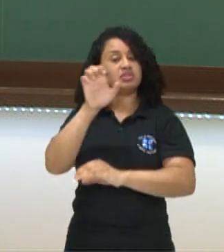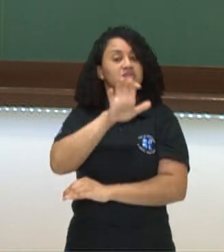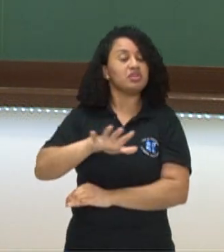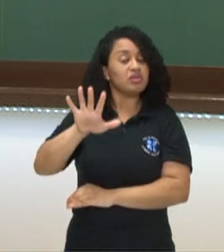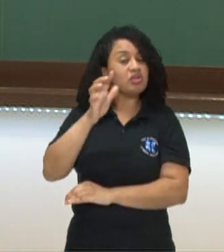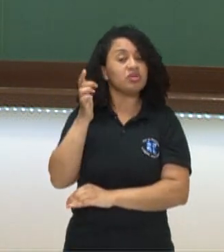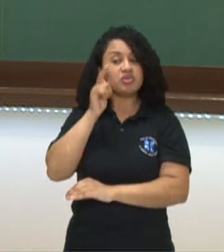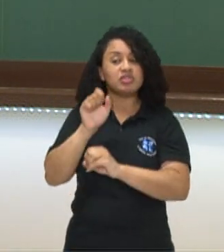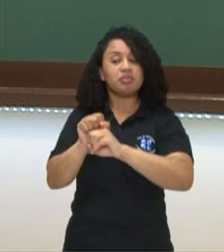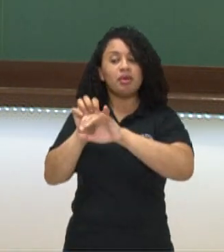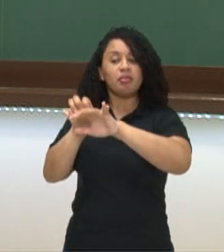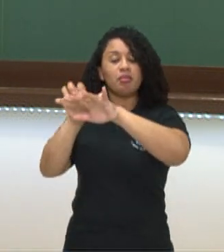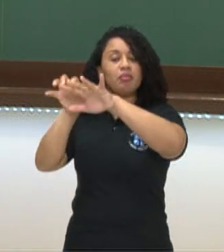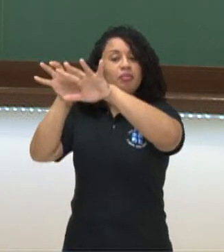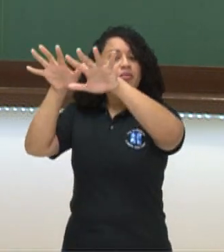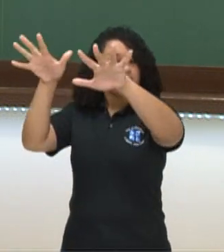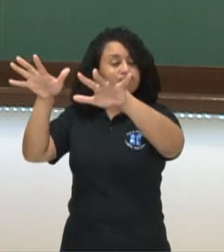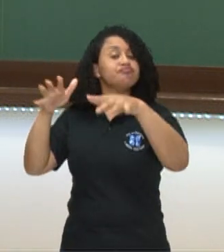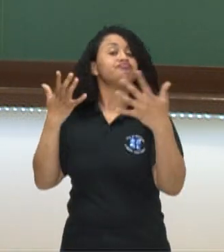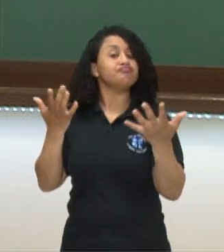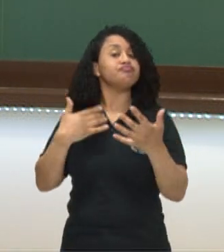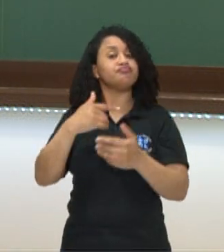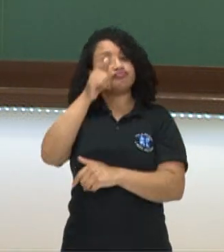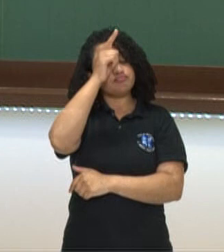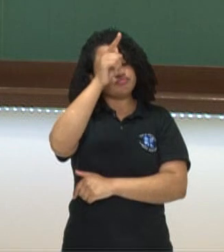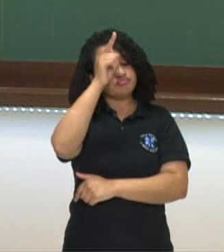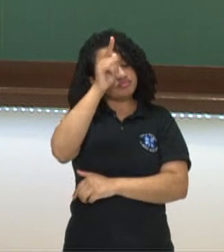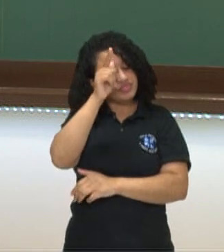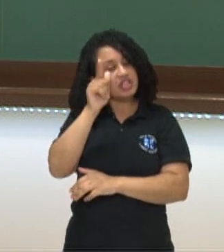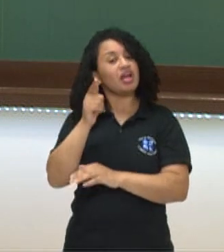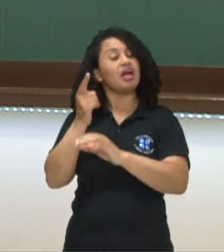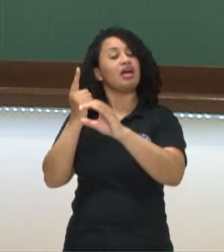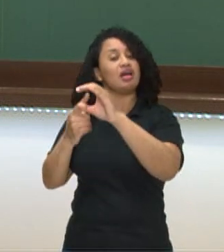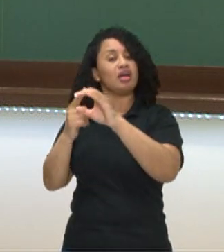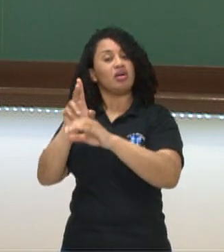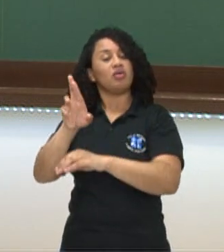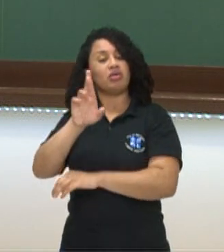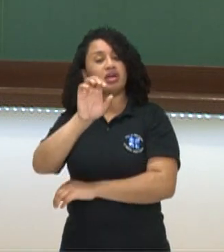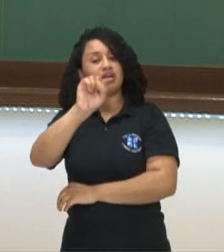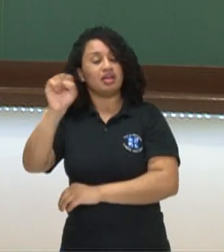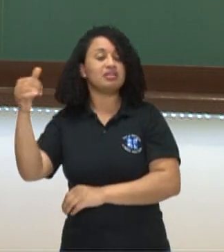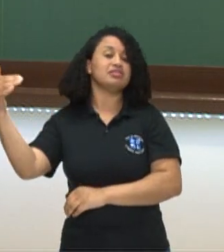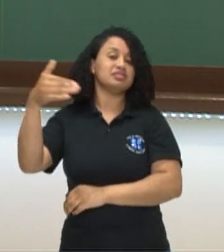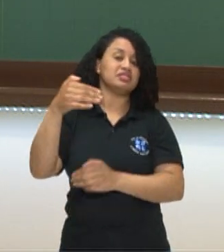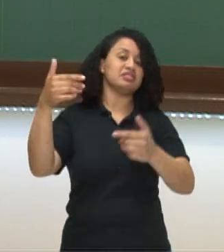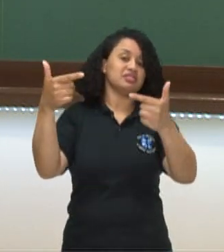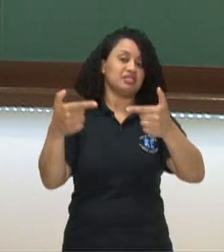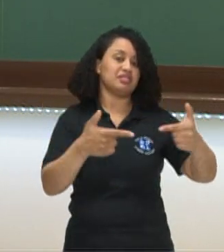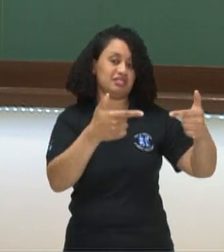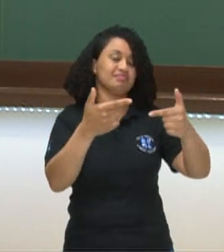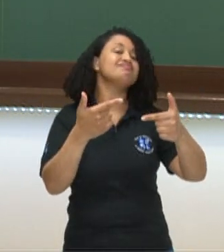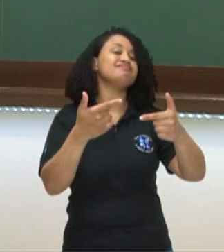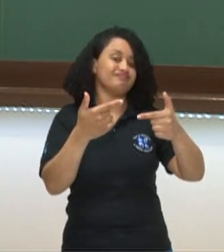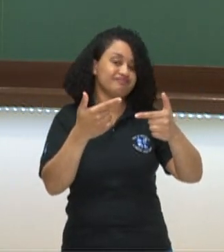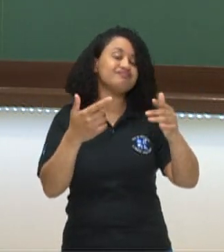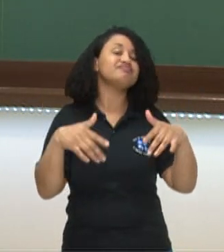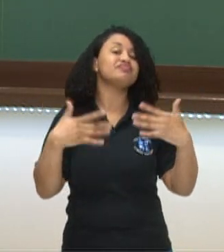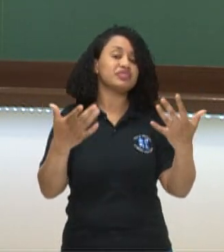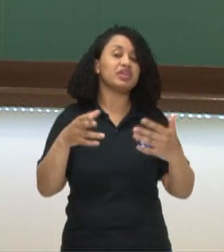suas fronteiras. Então, a Alemanha colocou a União Soviética na guerra agora, junto com os aliados, contra si.